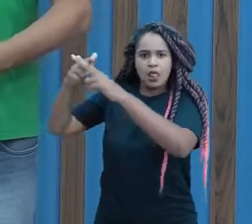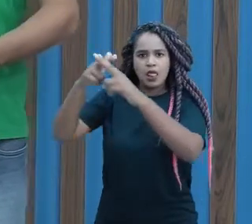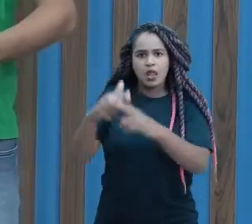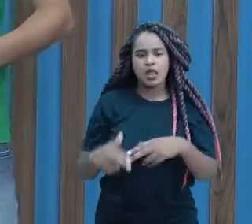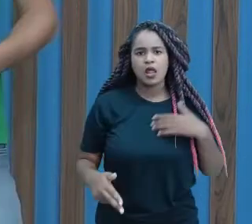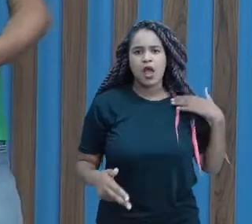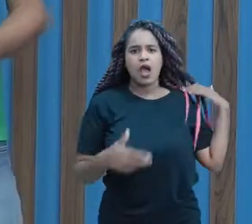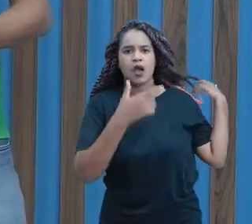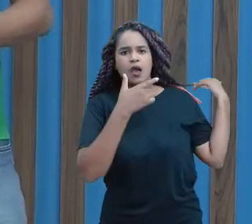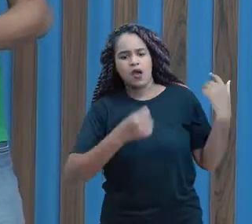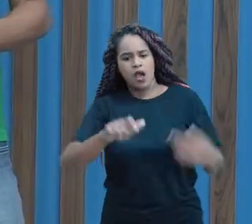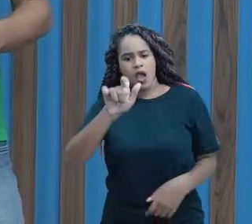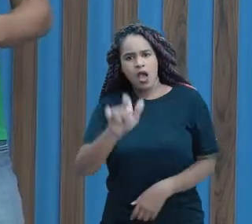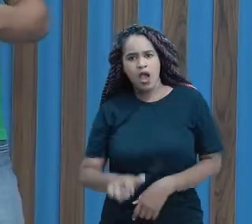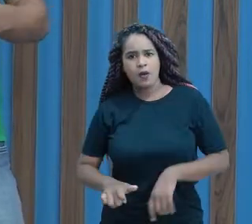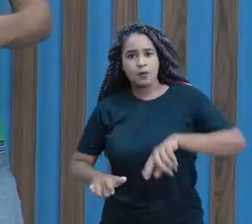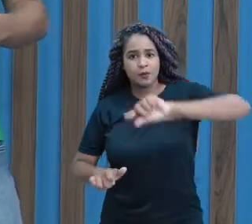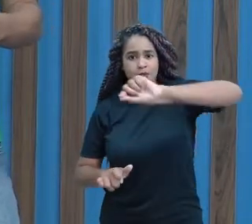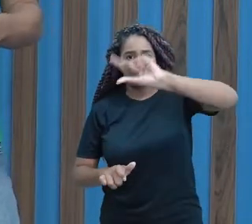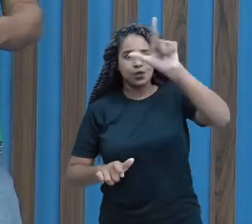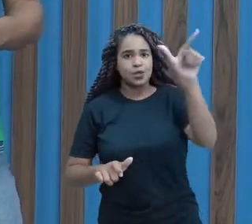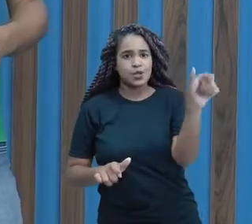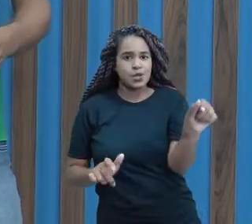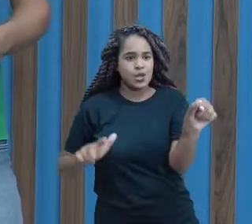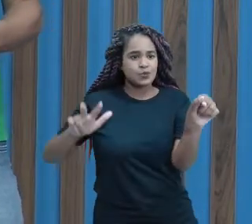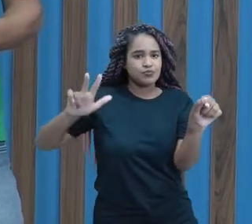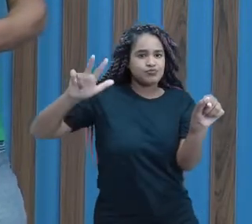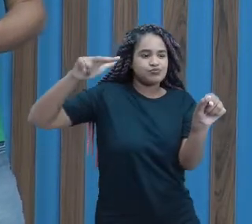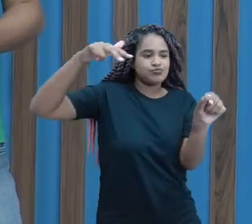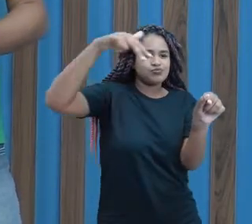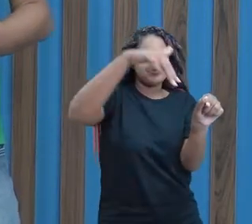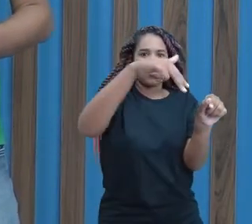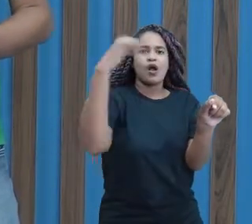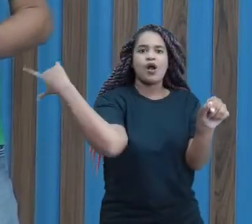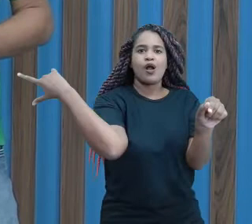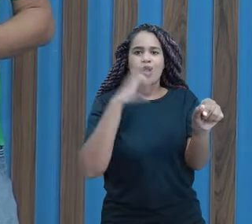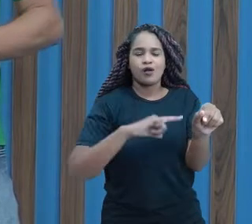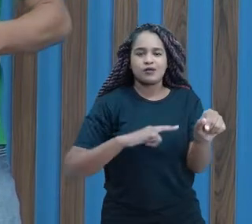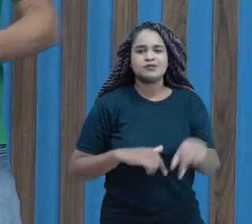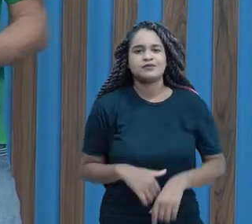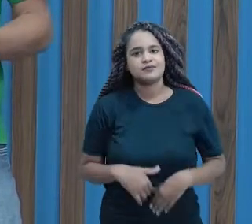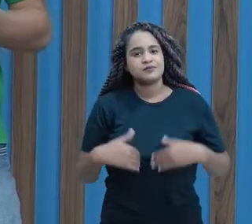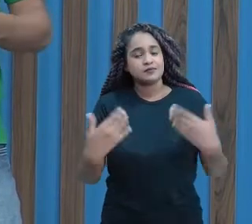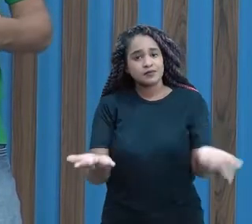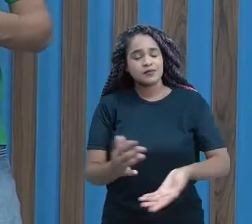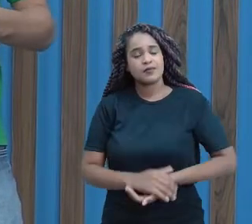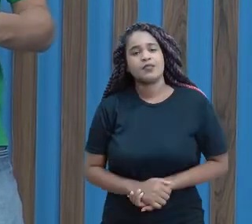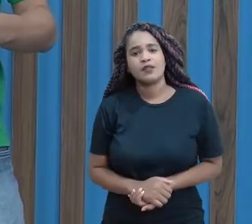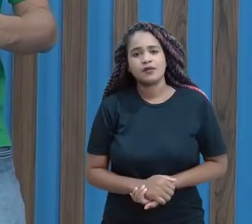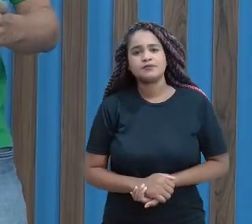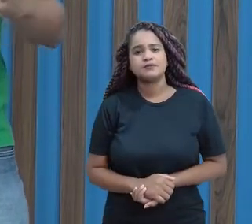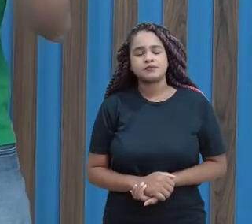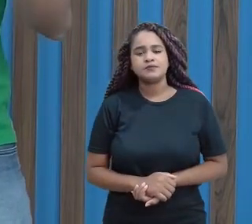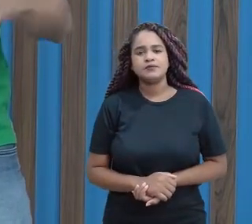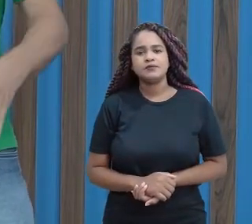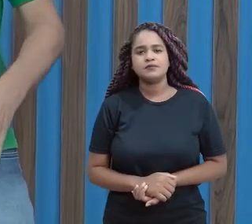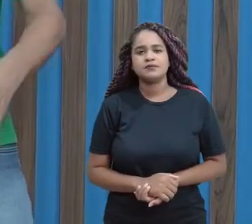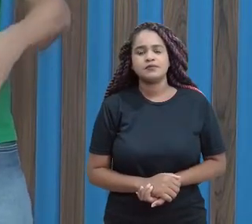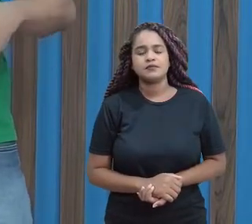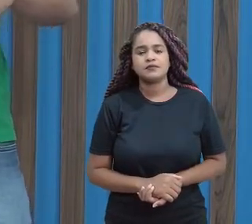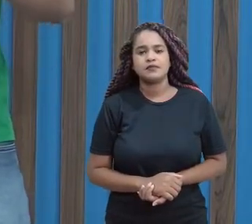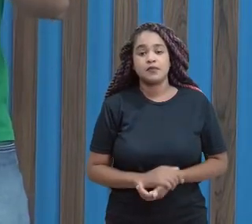Lua. Enfim, então, a Guerra Fria acabou sendo um dos grandes elementos